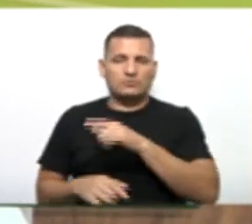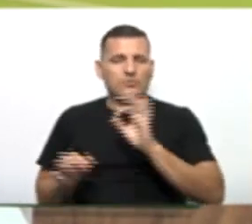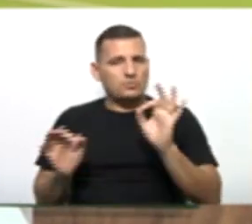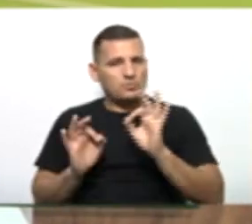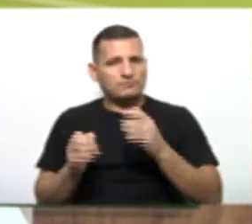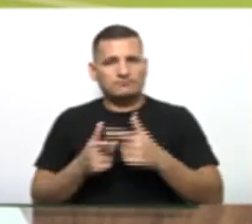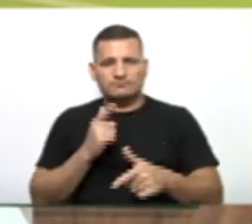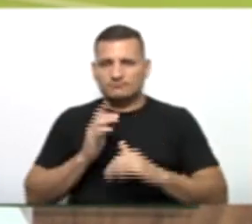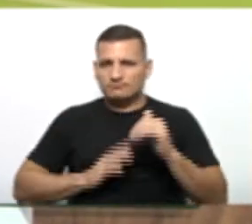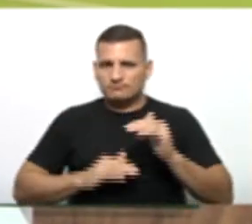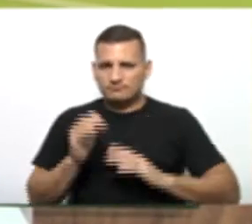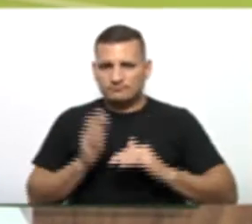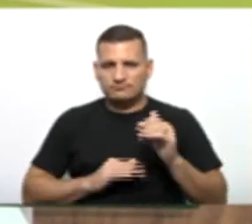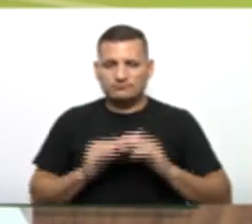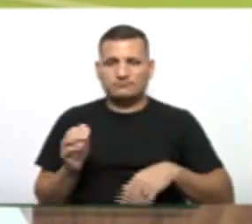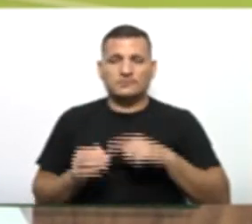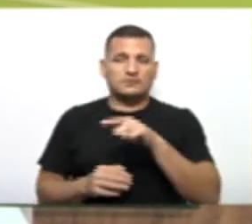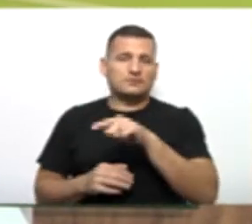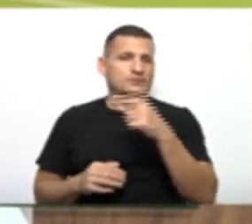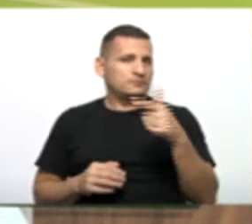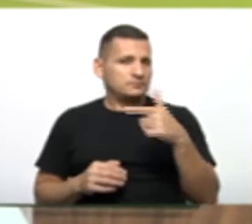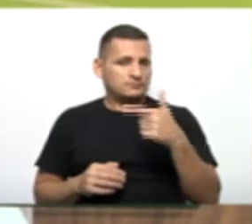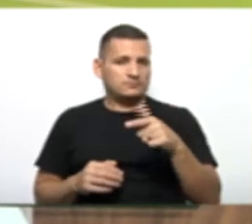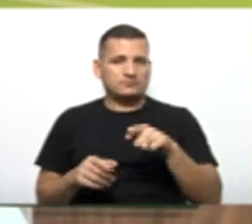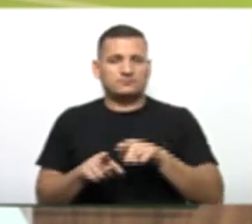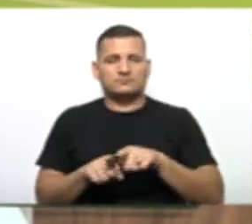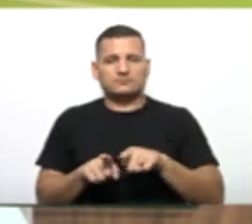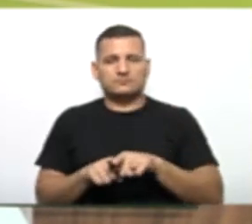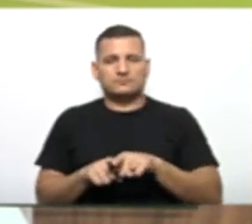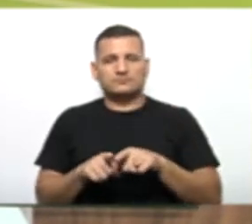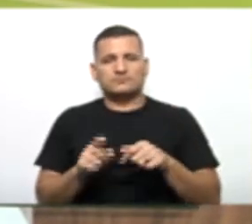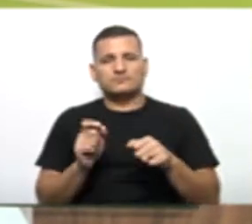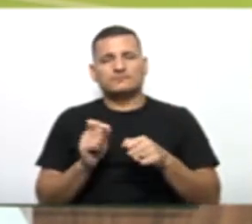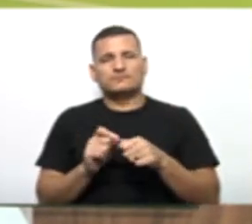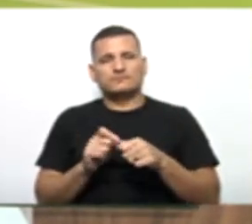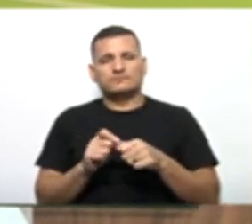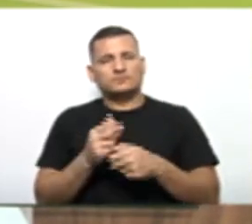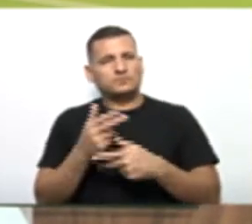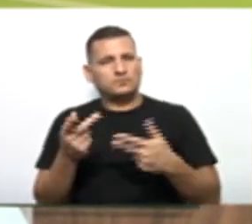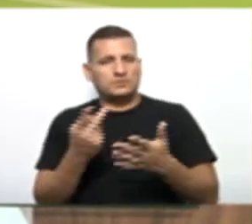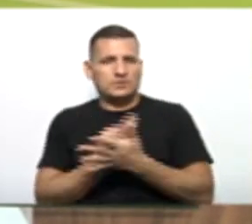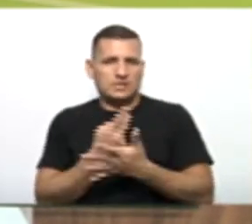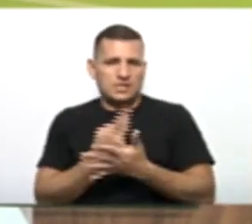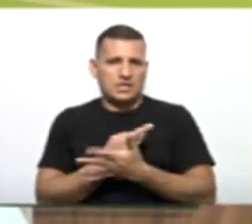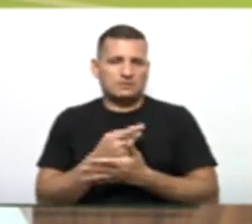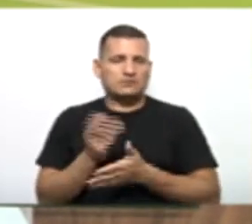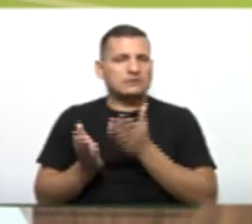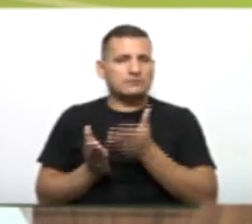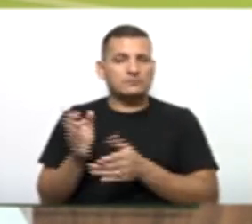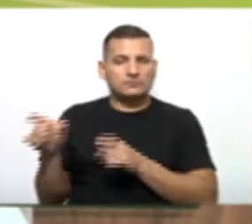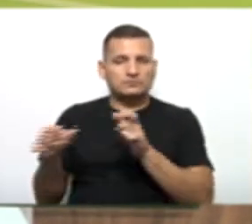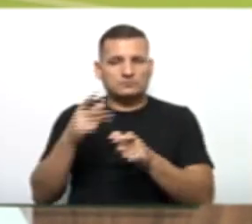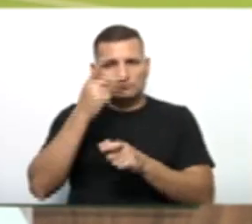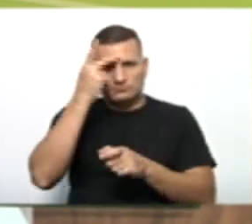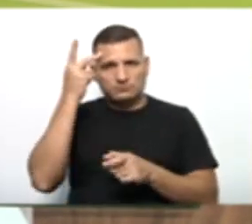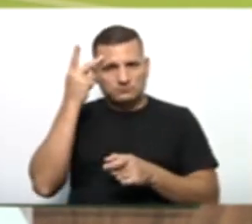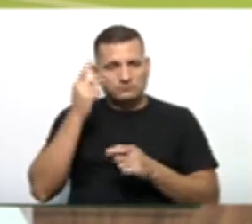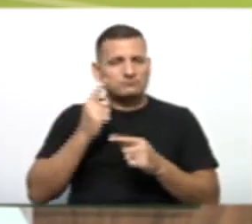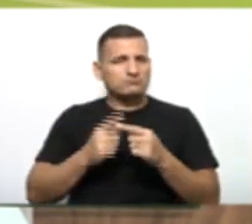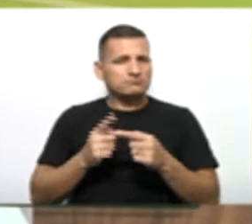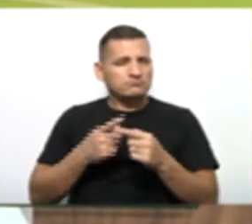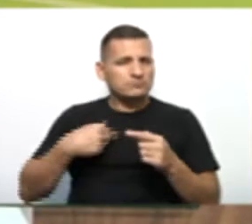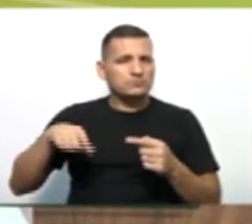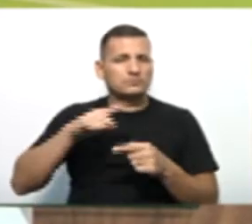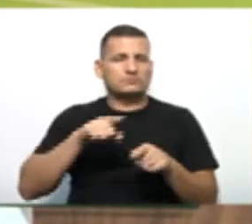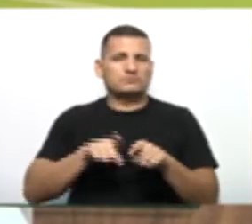profissionais que ele não tenha realizado alguma ação indevida com algum paciente tudo isso porque nós